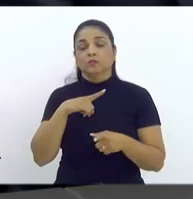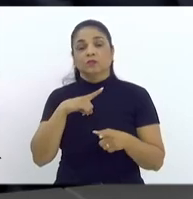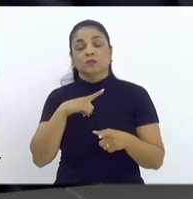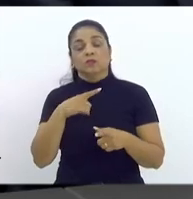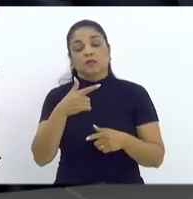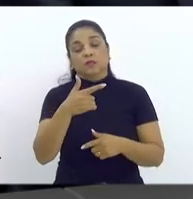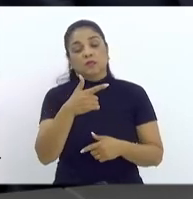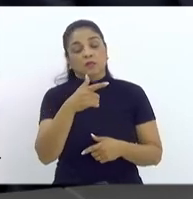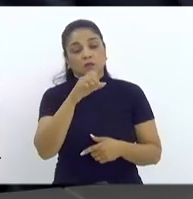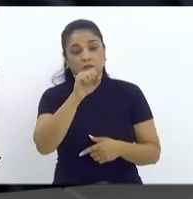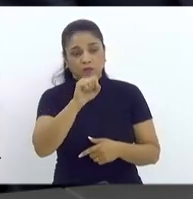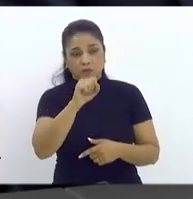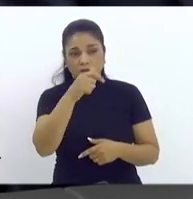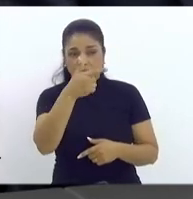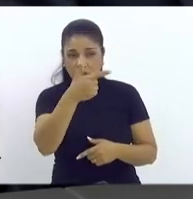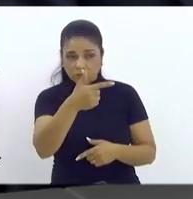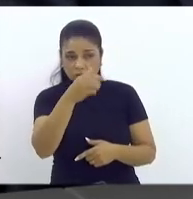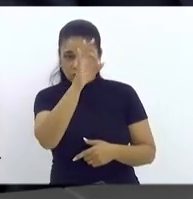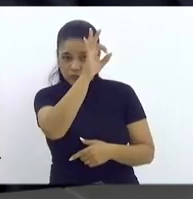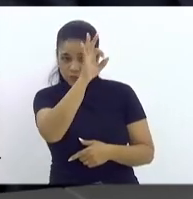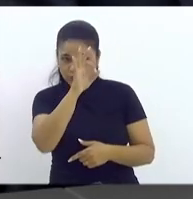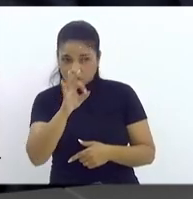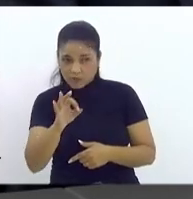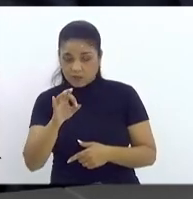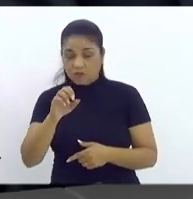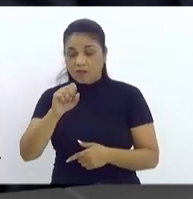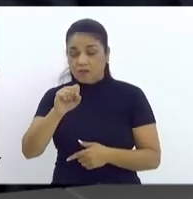82% na margem da SEG Rio.